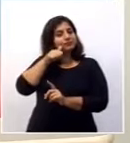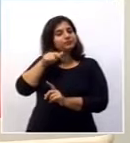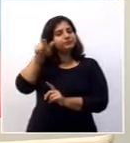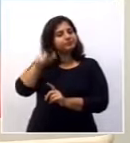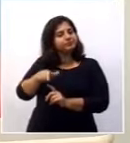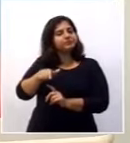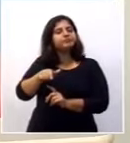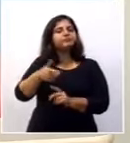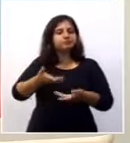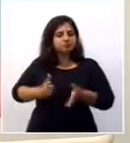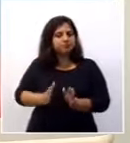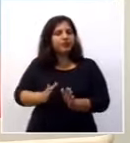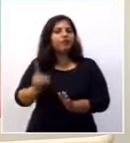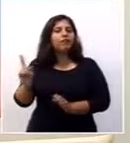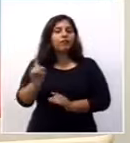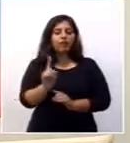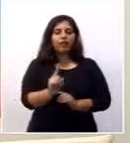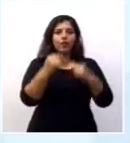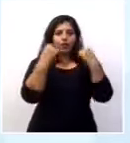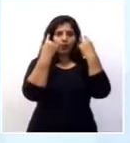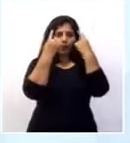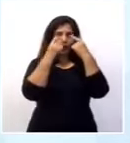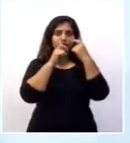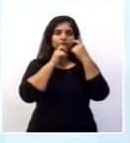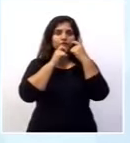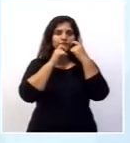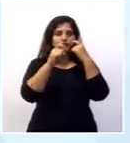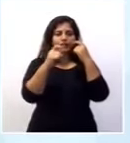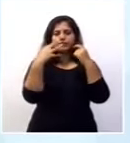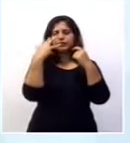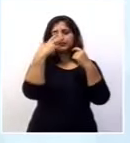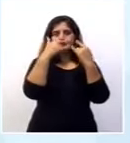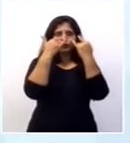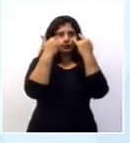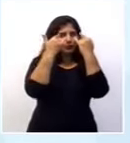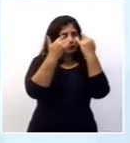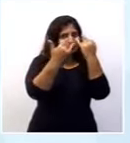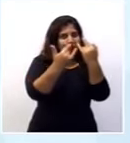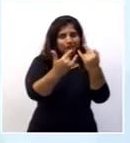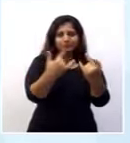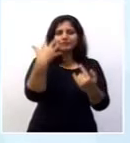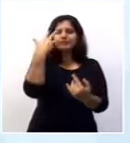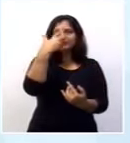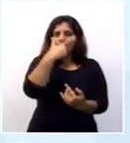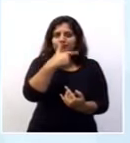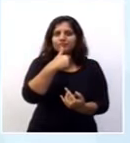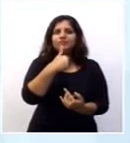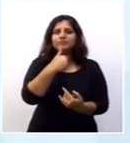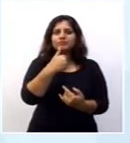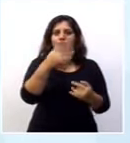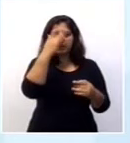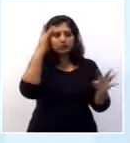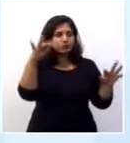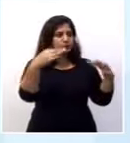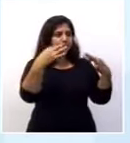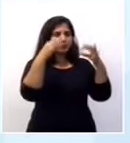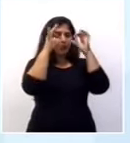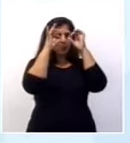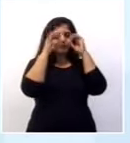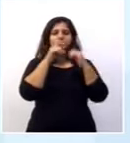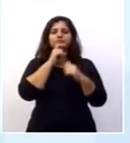Essa menina, ela tinha os olhos verdes, mas tão bonitos, que chamava muito a atenção de todo